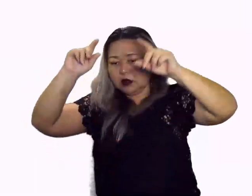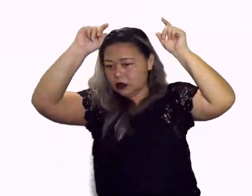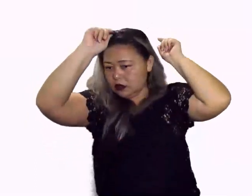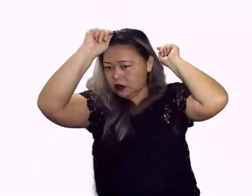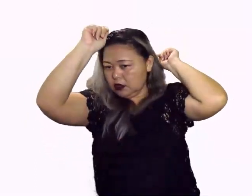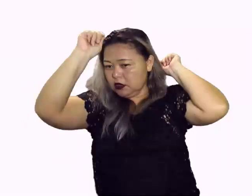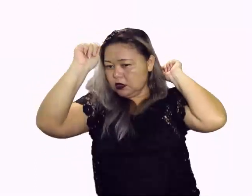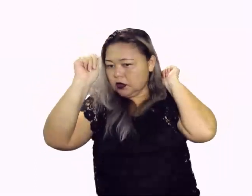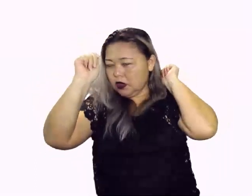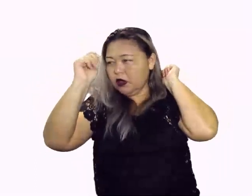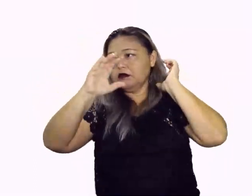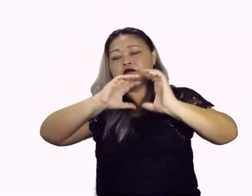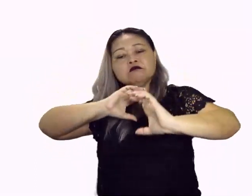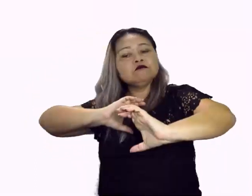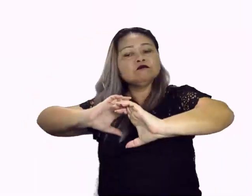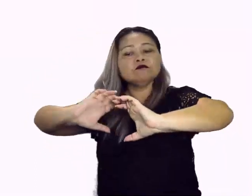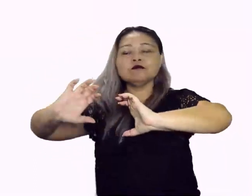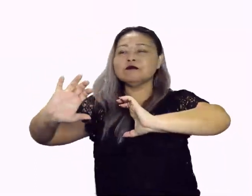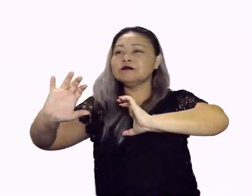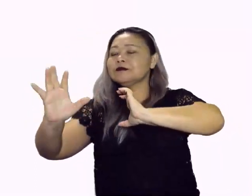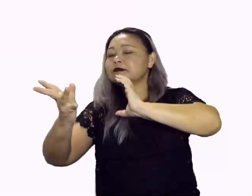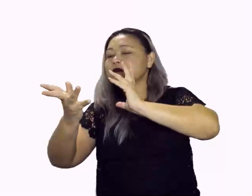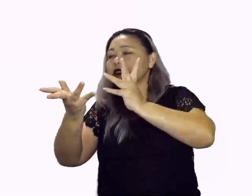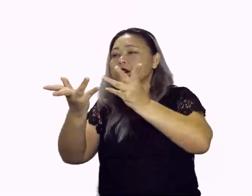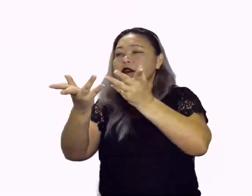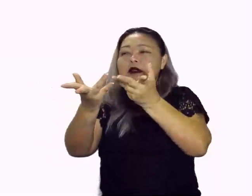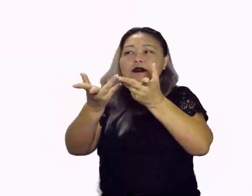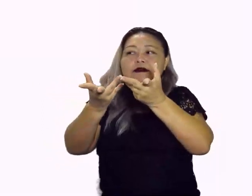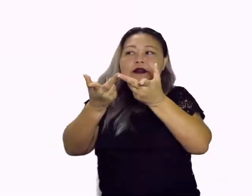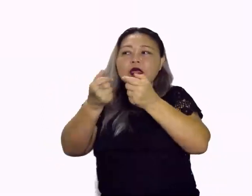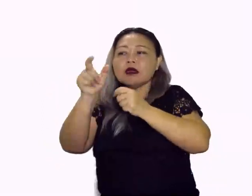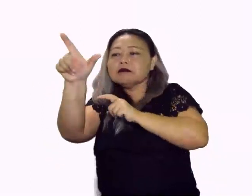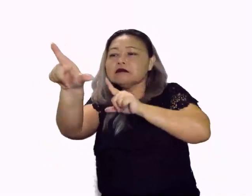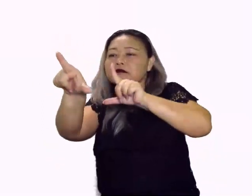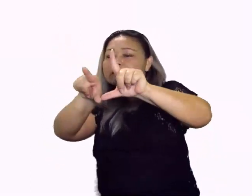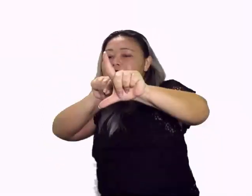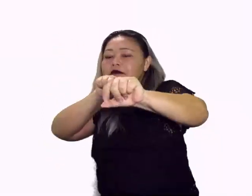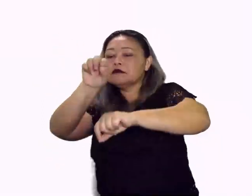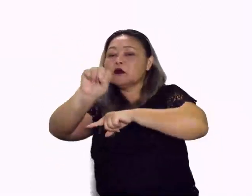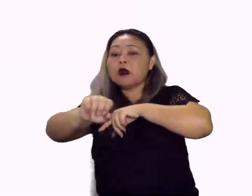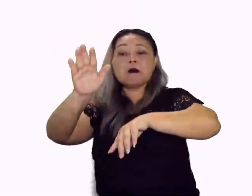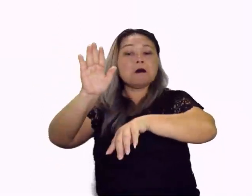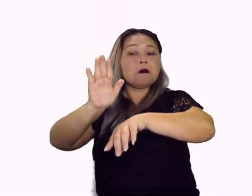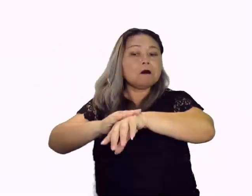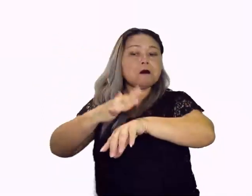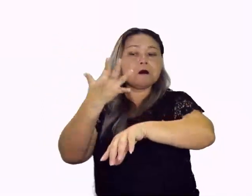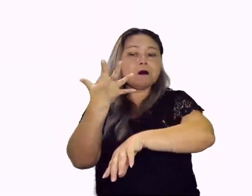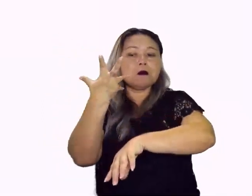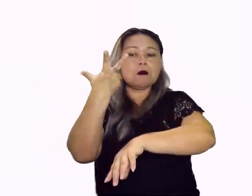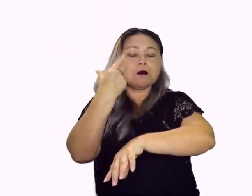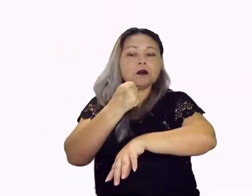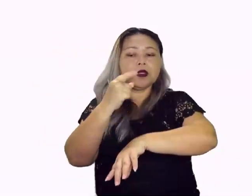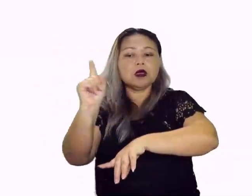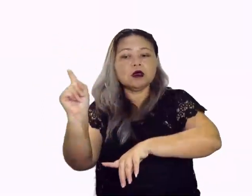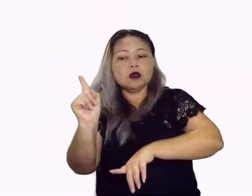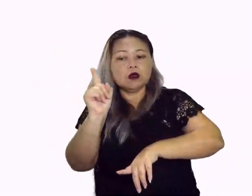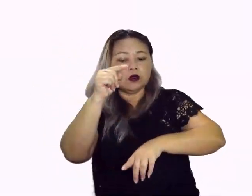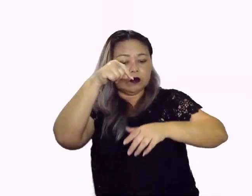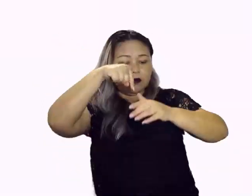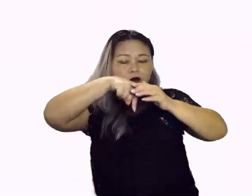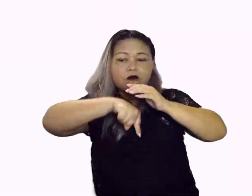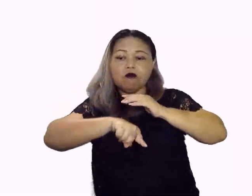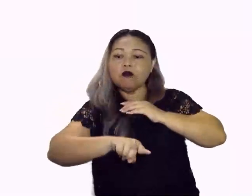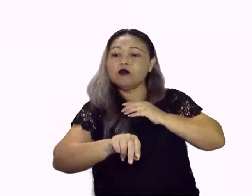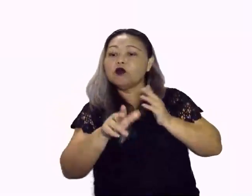Estilo comunicativo, galã e conquistador, o Boto escolhe a moça solteira mais bonita para a festa e leva para o fundo do